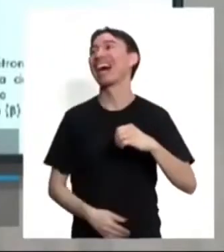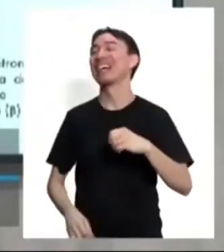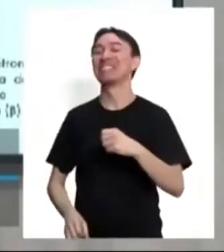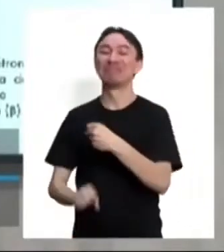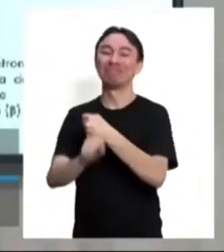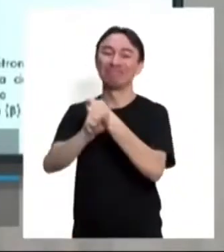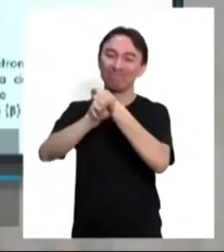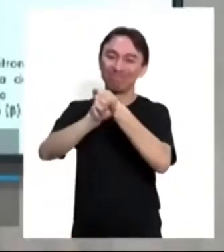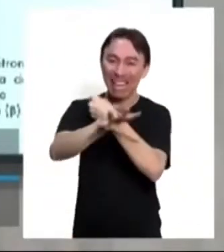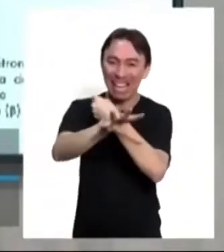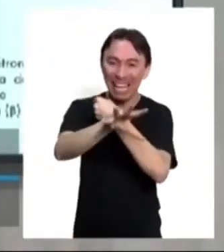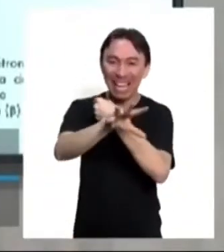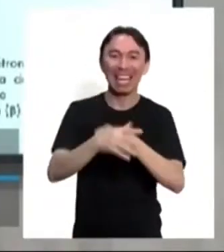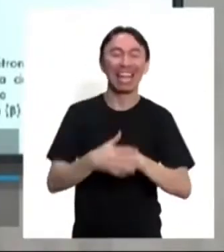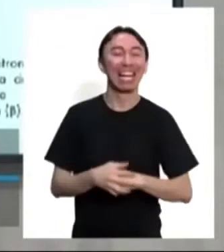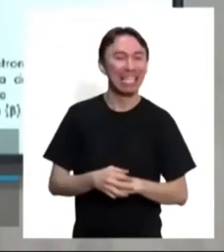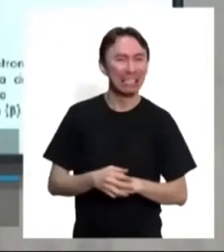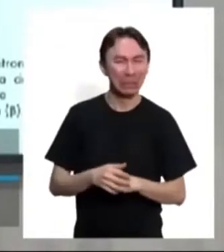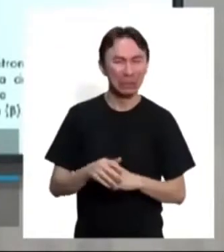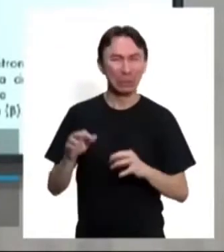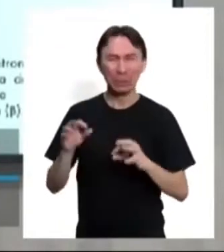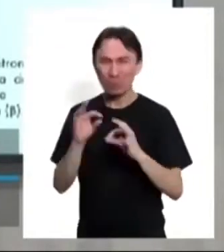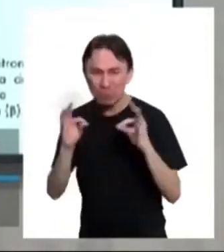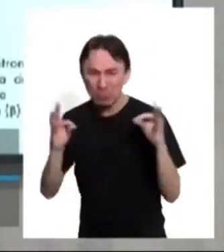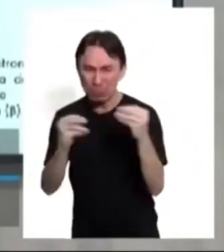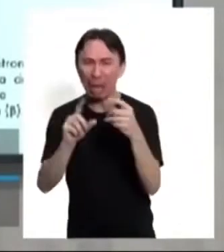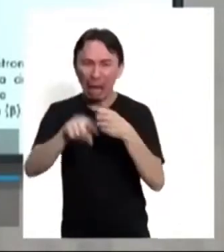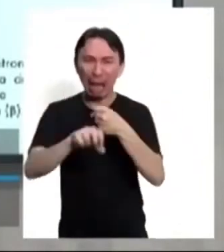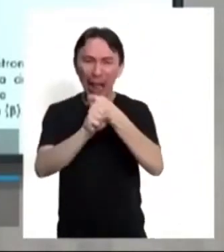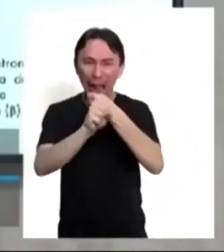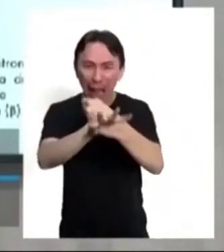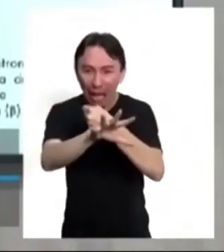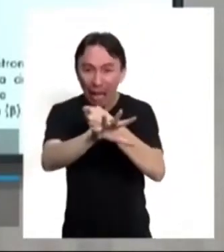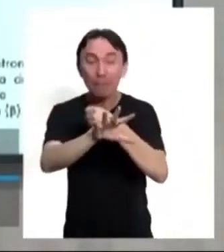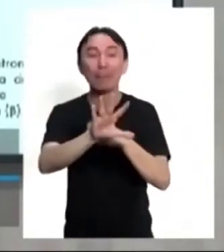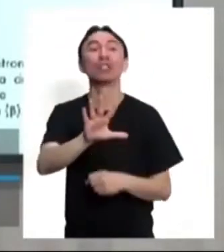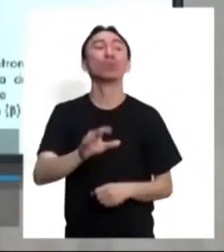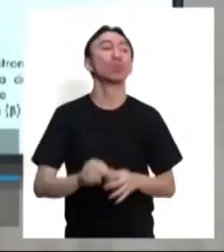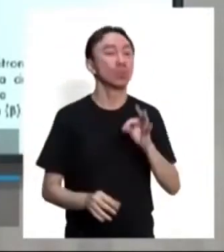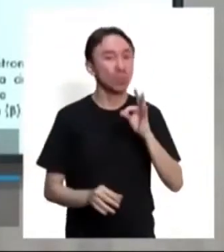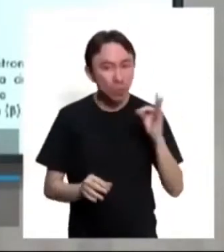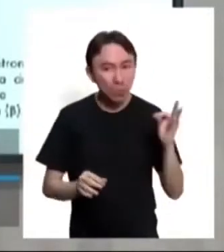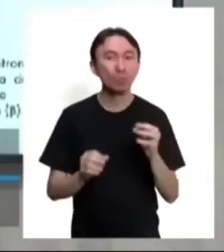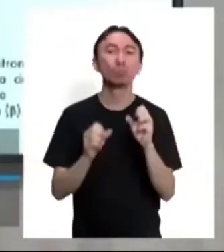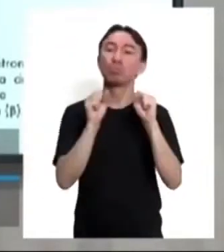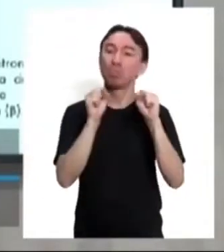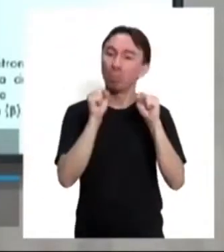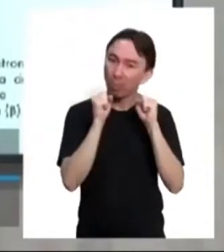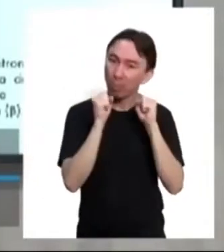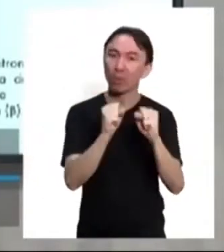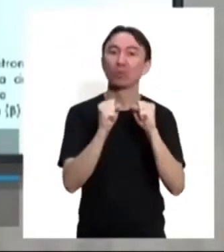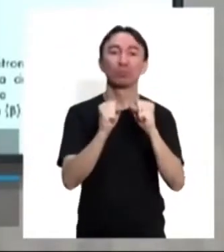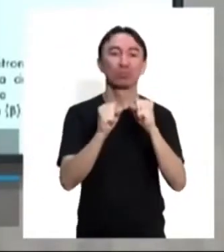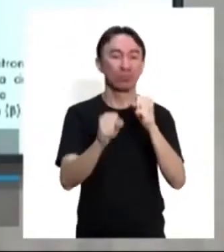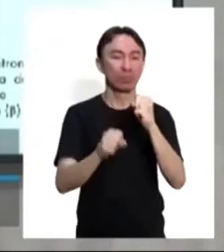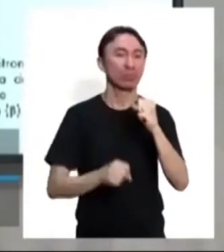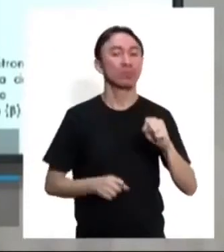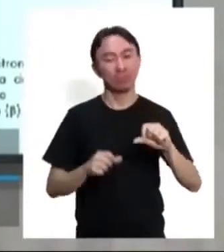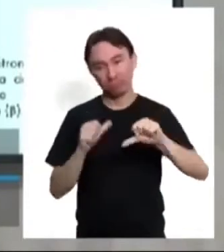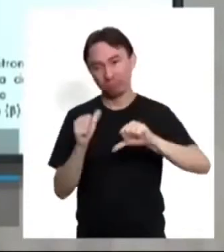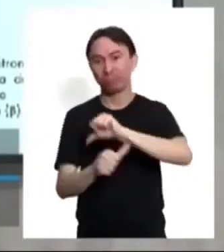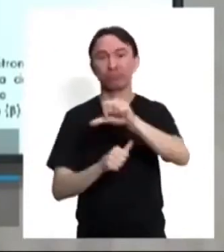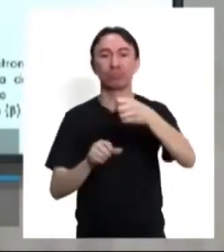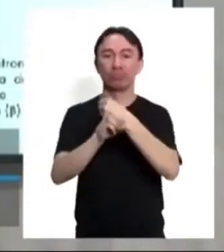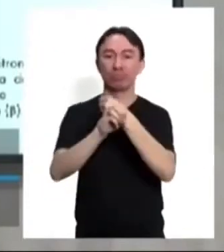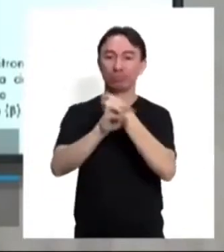Ah, nem todo elemento é radioativo, mas todo elemento pode se tornar radioativo. Ok? Isso que eu